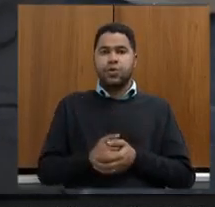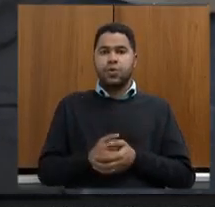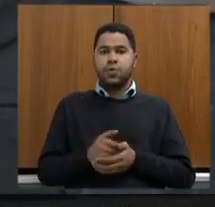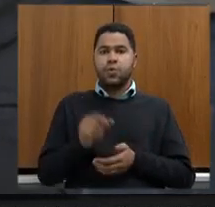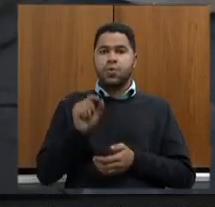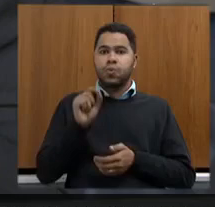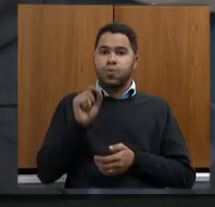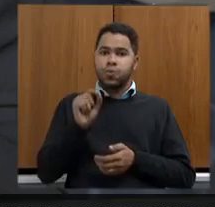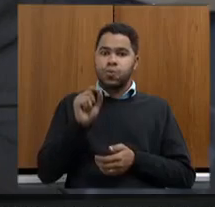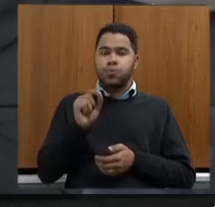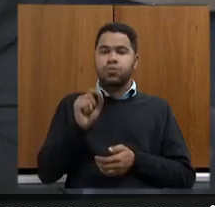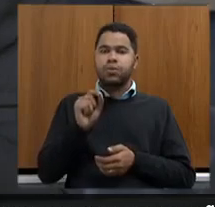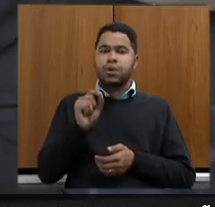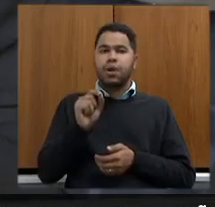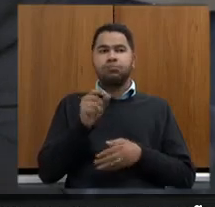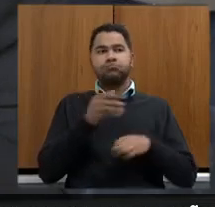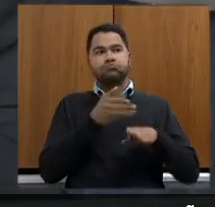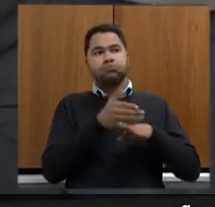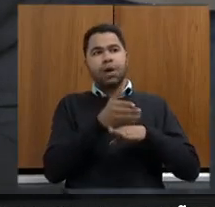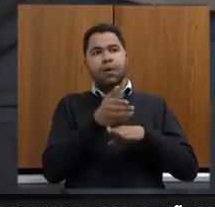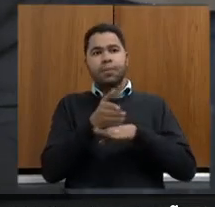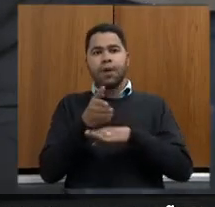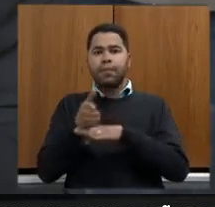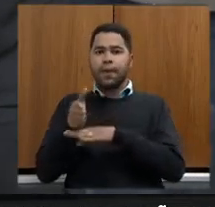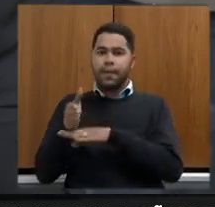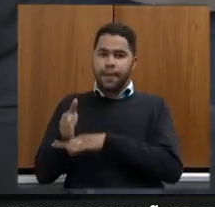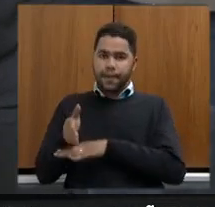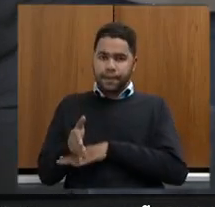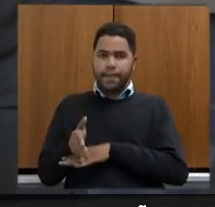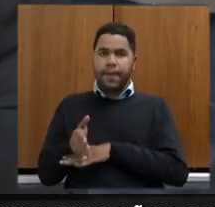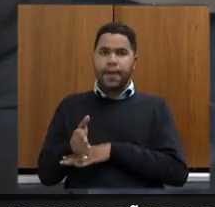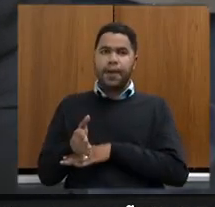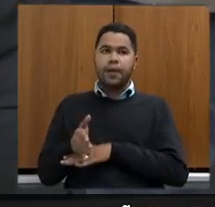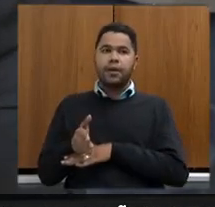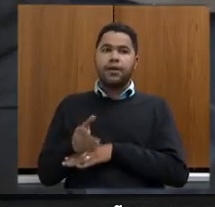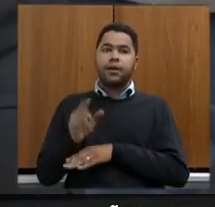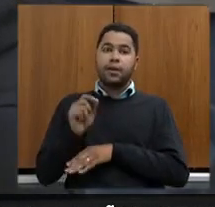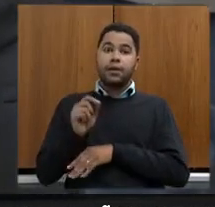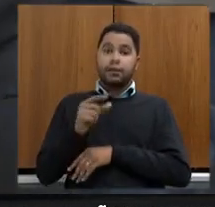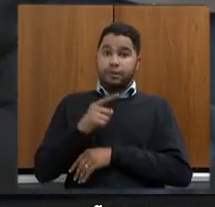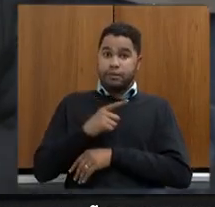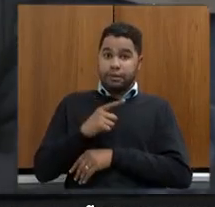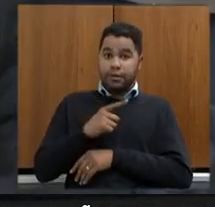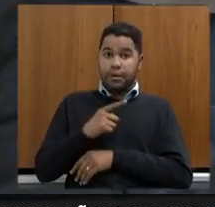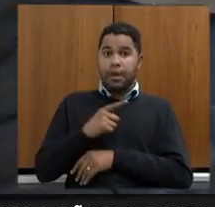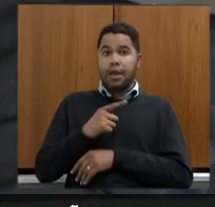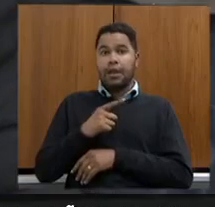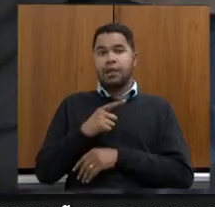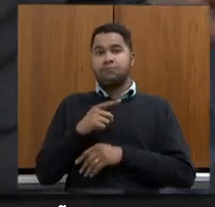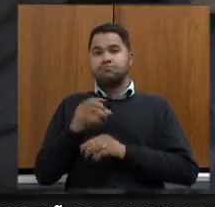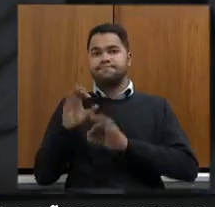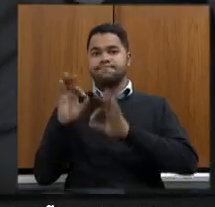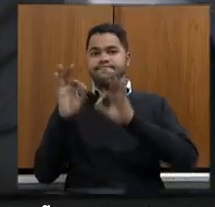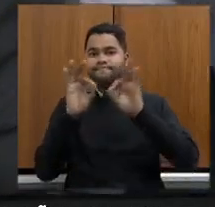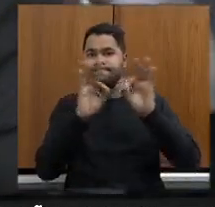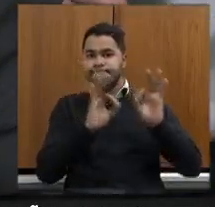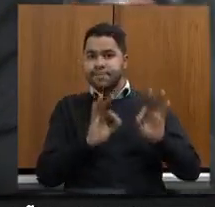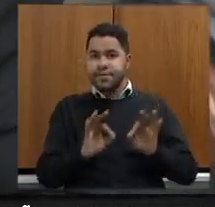foram nos locais onde haverá a reparação